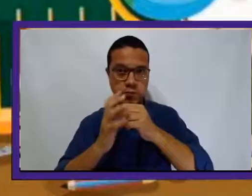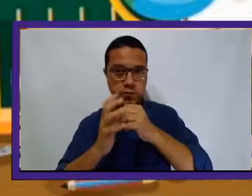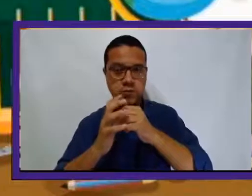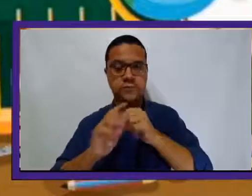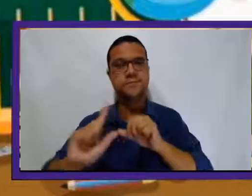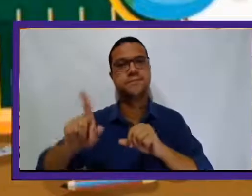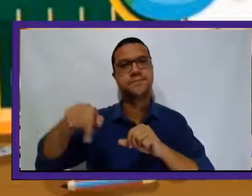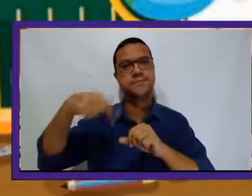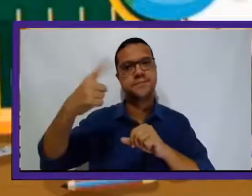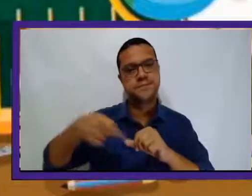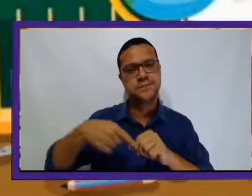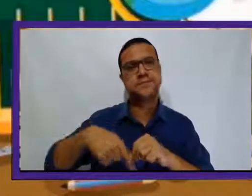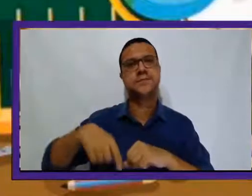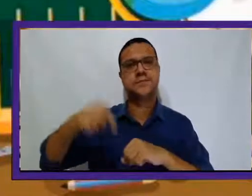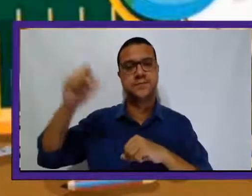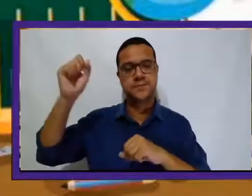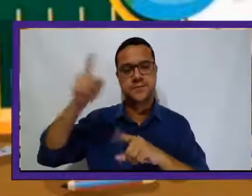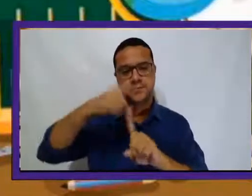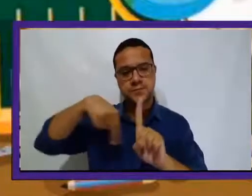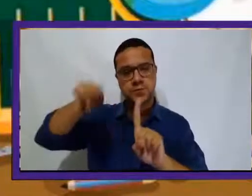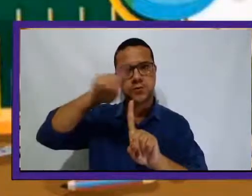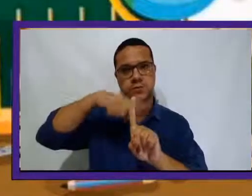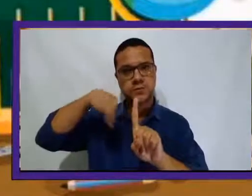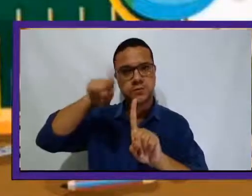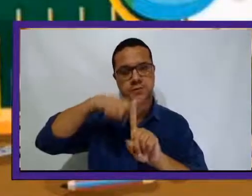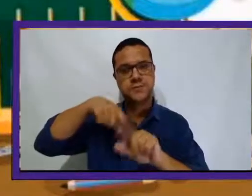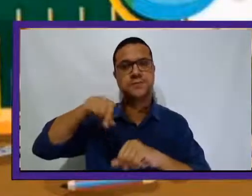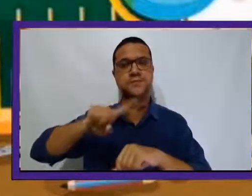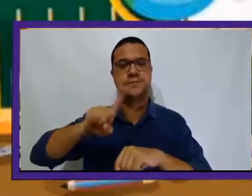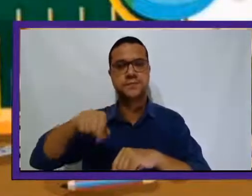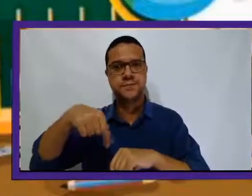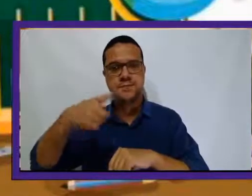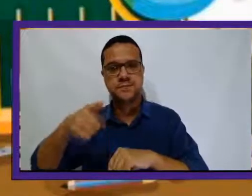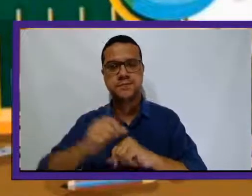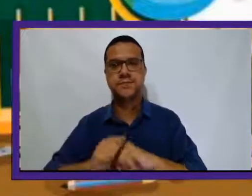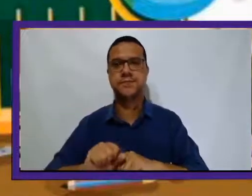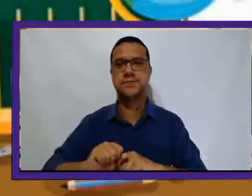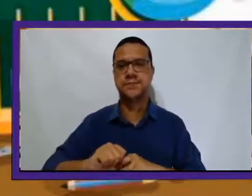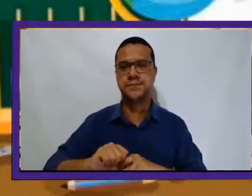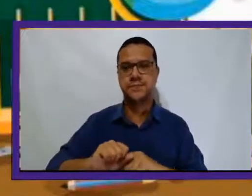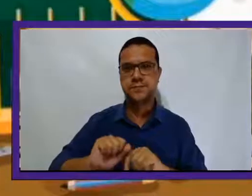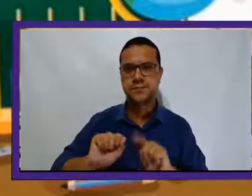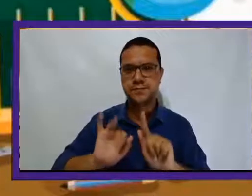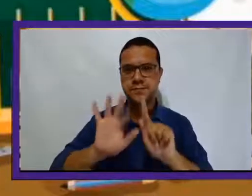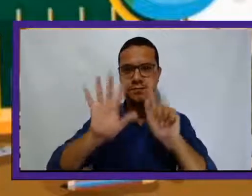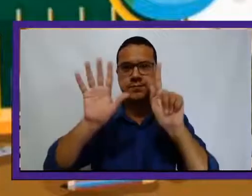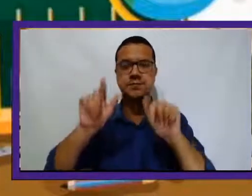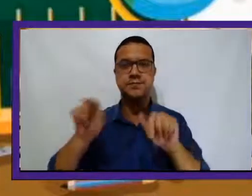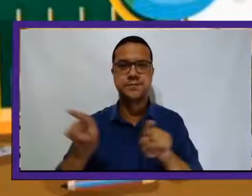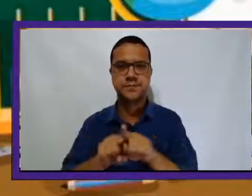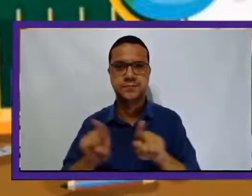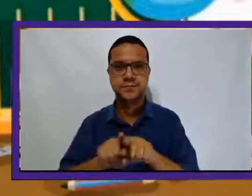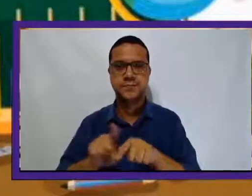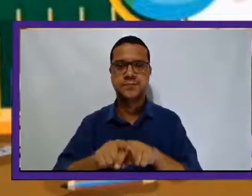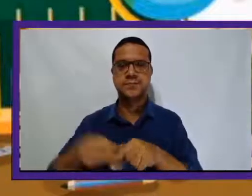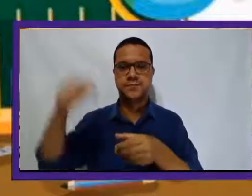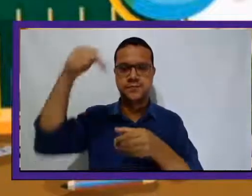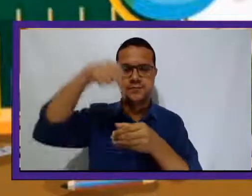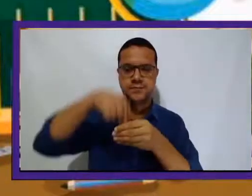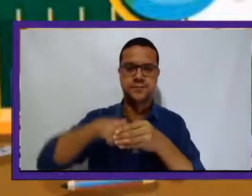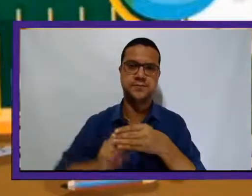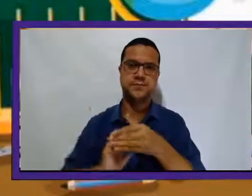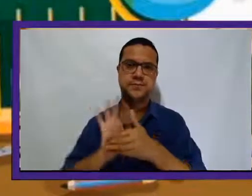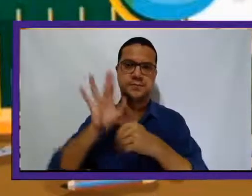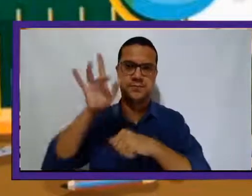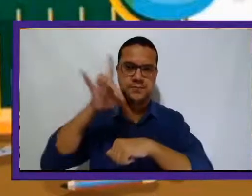Eólica Que está De aço Claro A de biomassa Que está De verde O gás natural Que está De cinza O petróleo